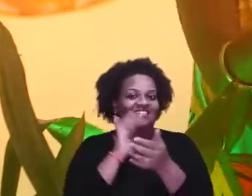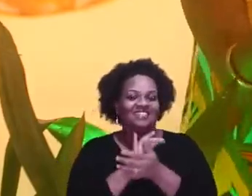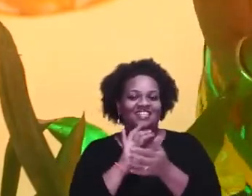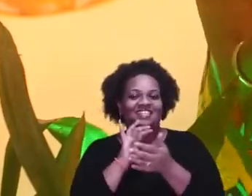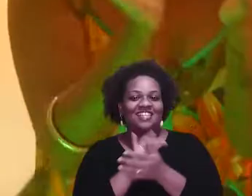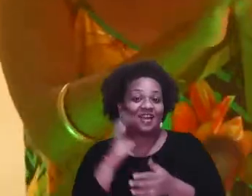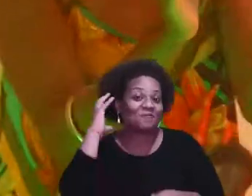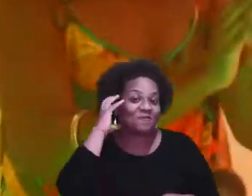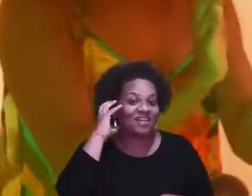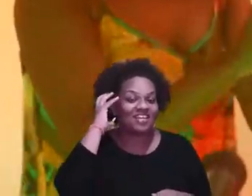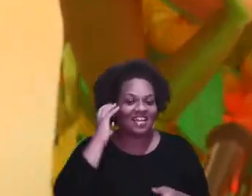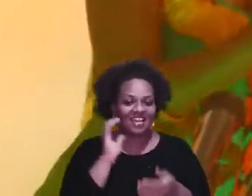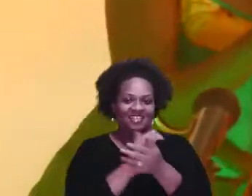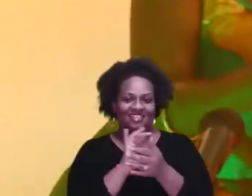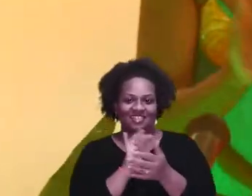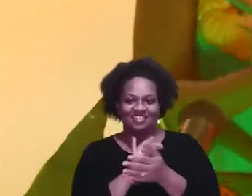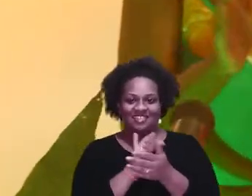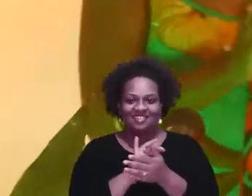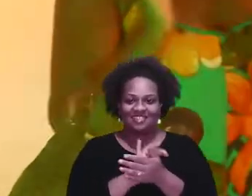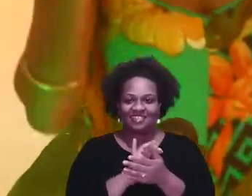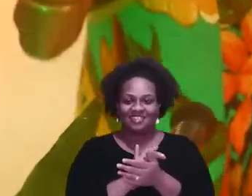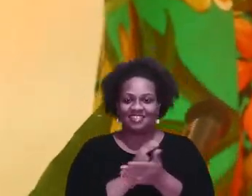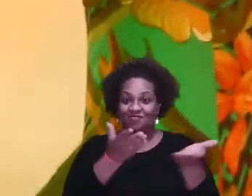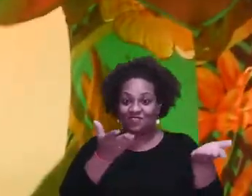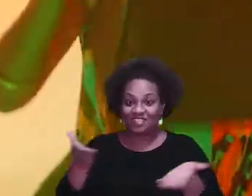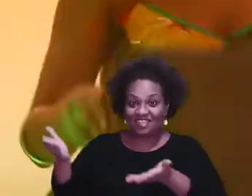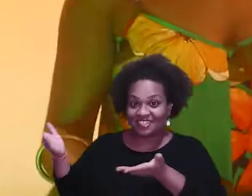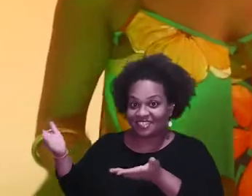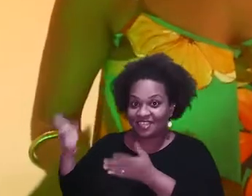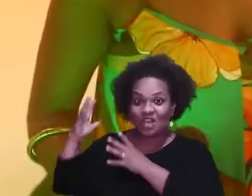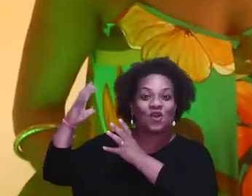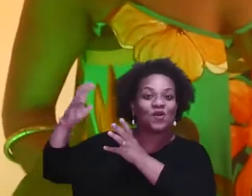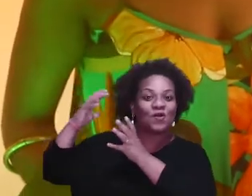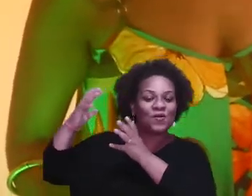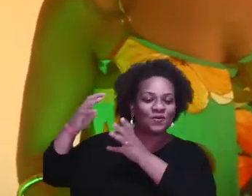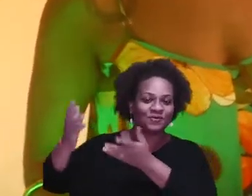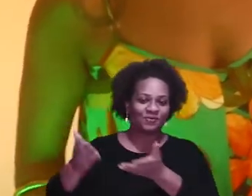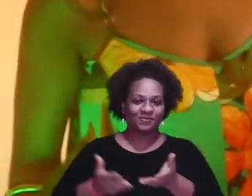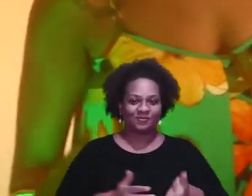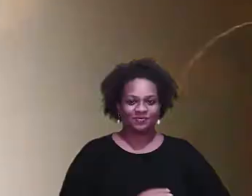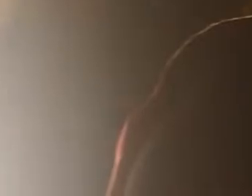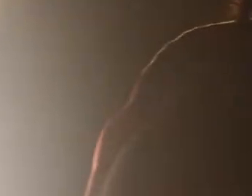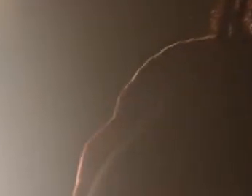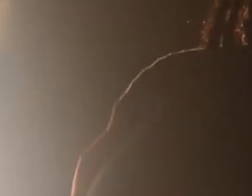É a cabeça de rádio. Cabeça de rádio. Cabeça de rádio. E com vocês, Coco de